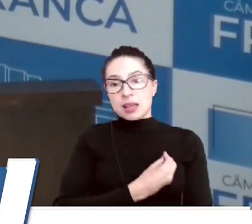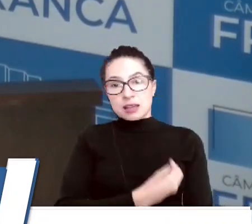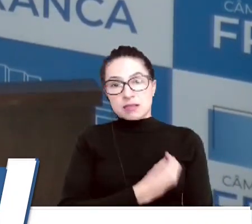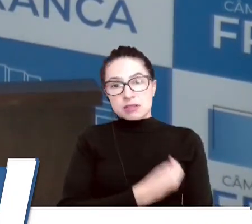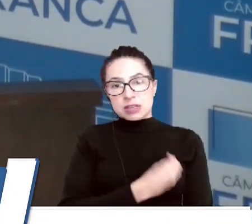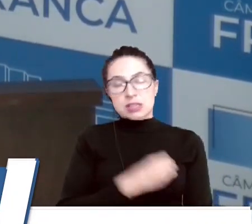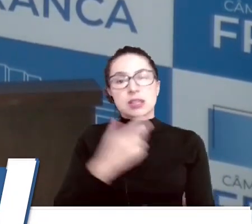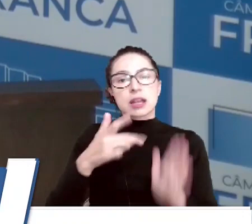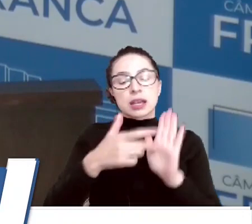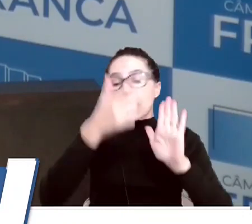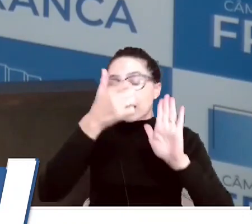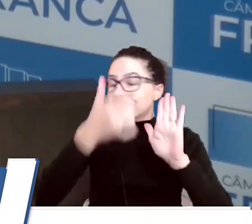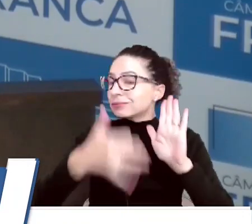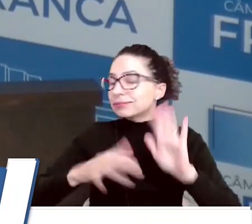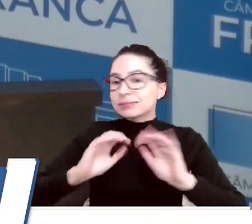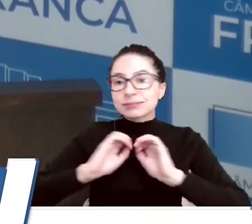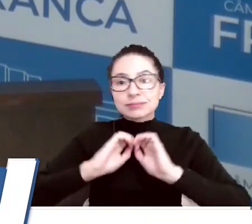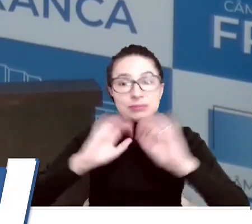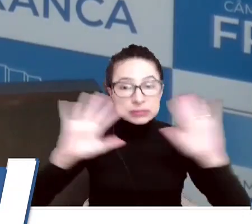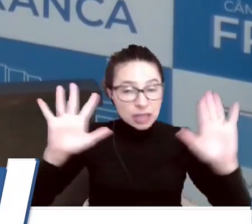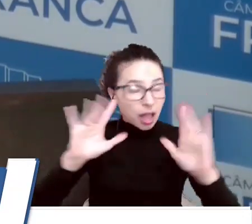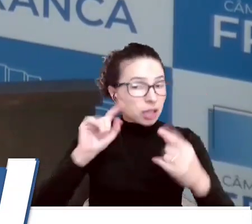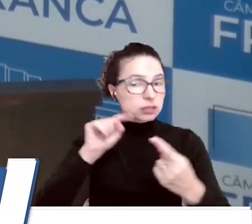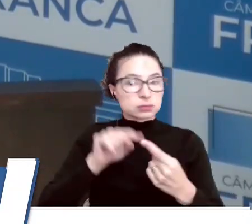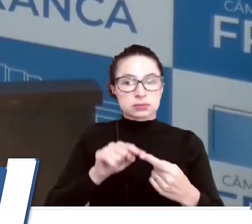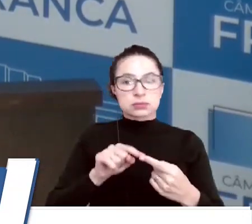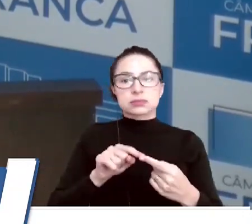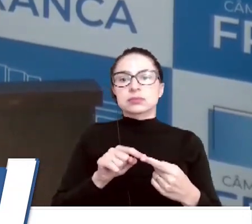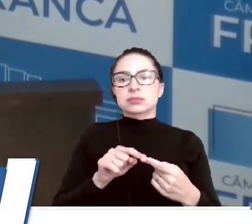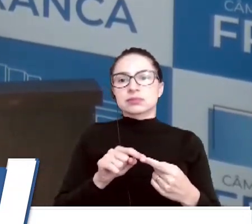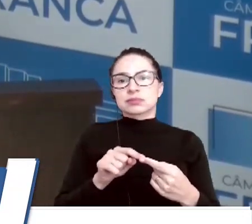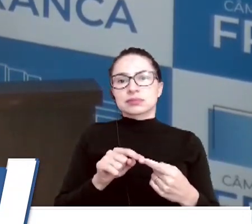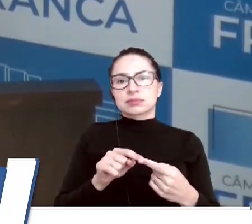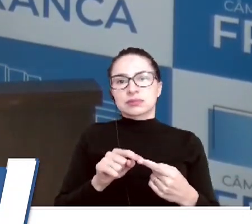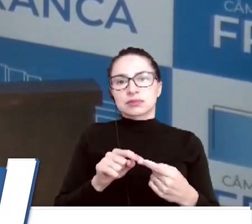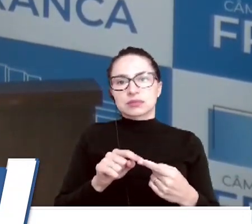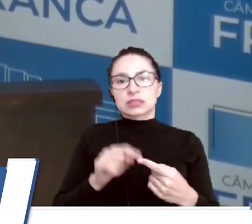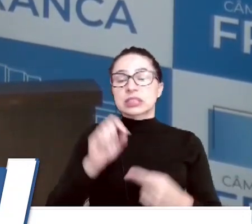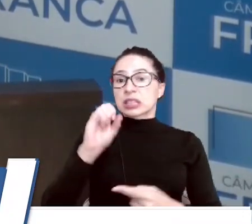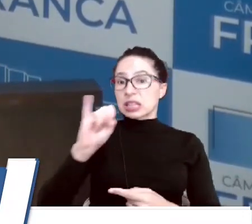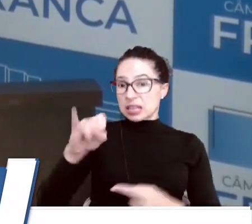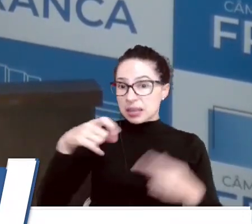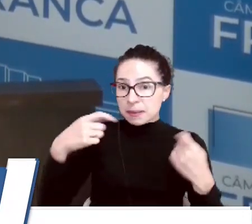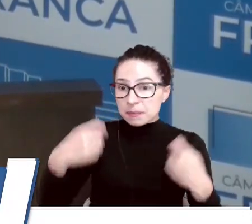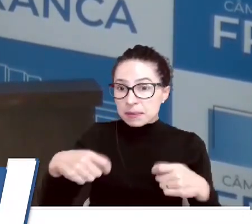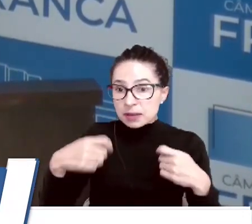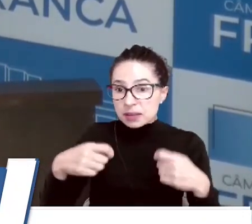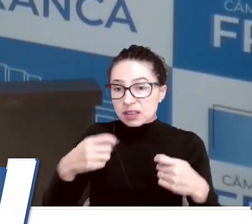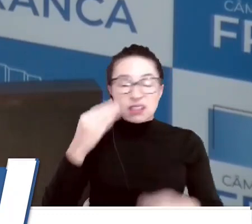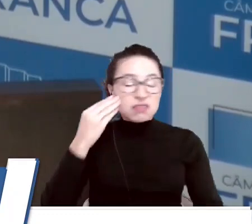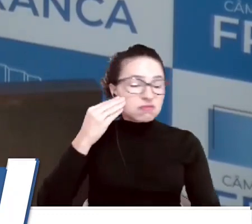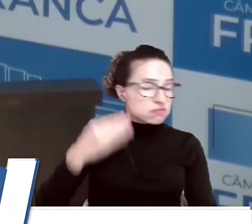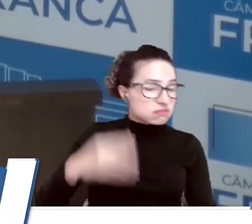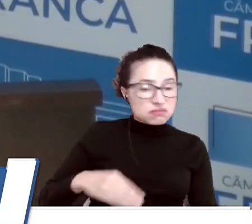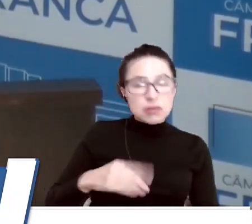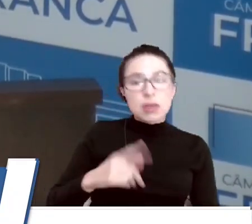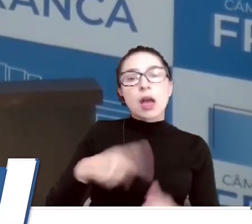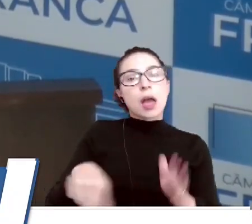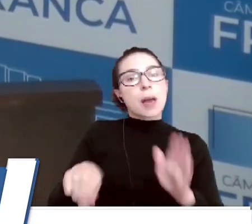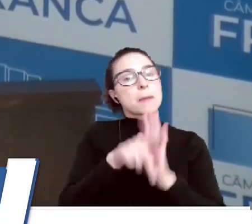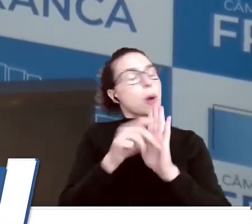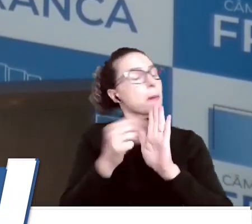diz clara e objetivamente, se houver desestatização, o patrimônio é